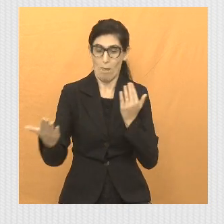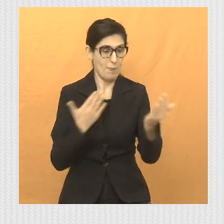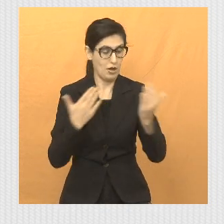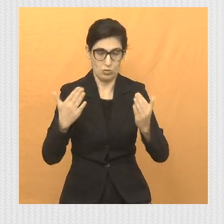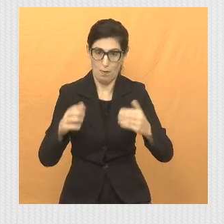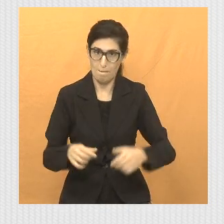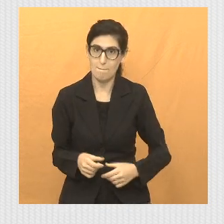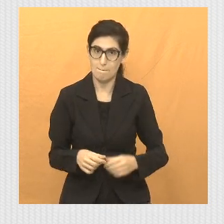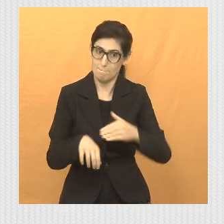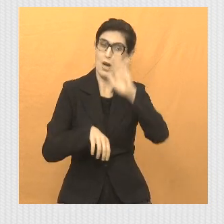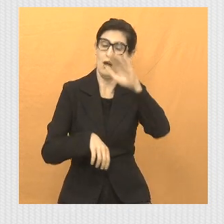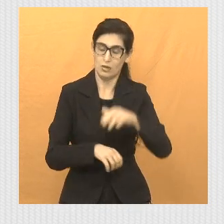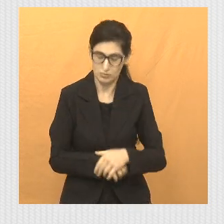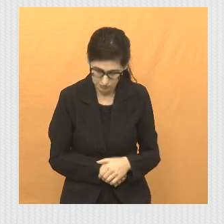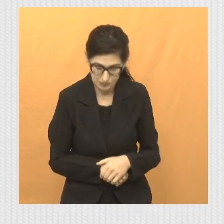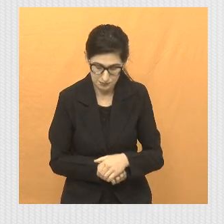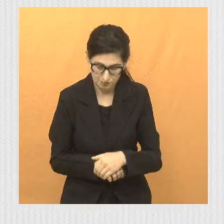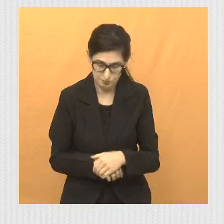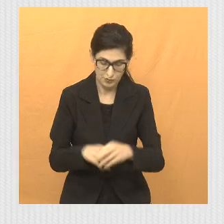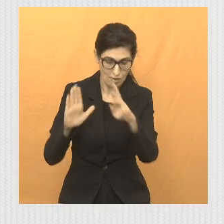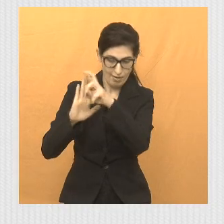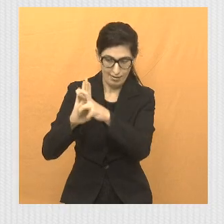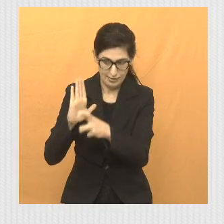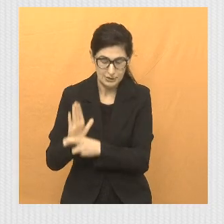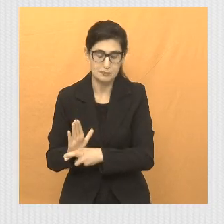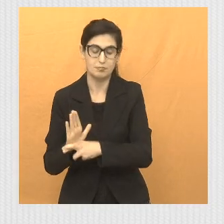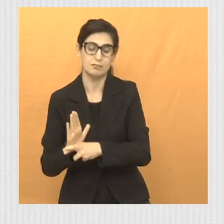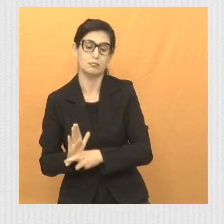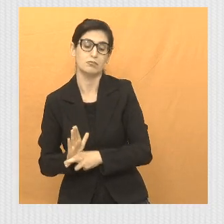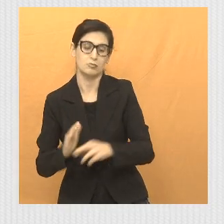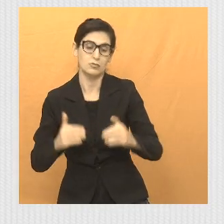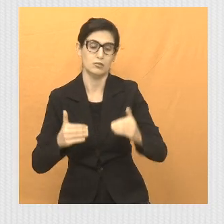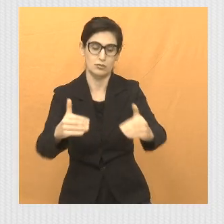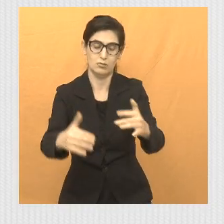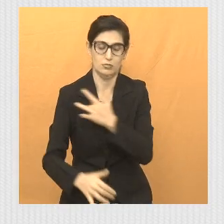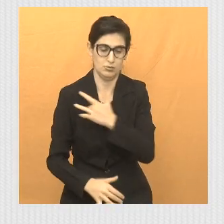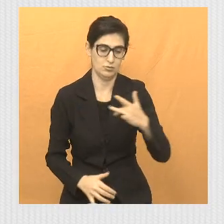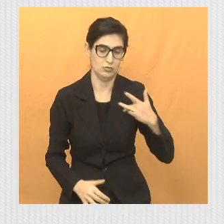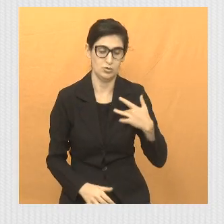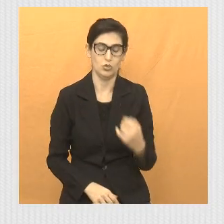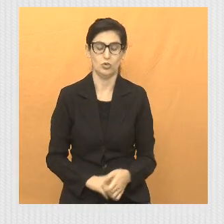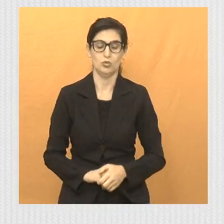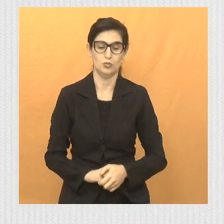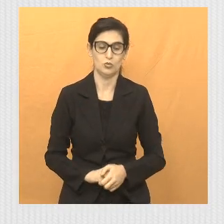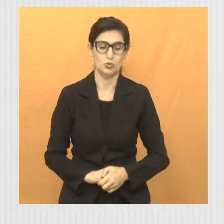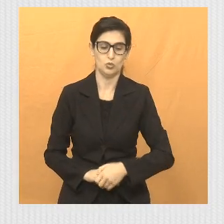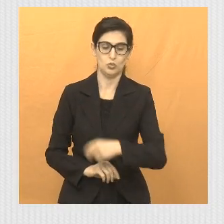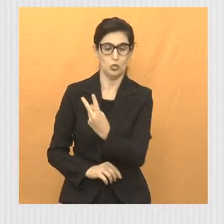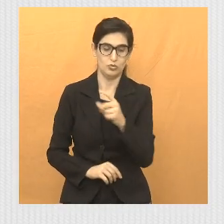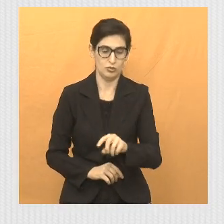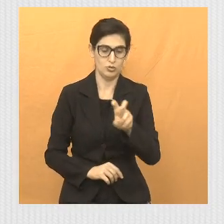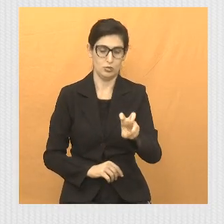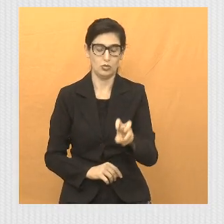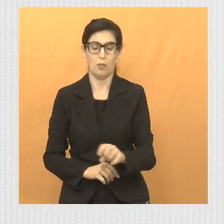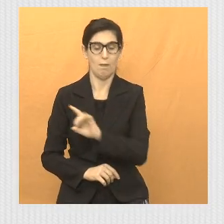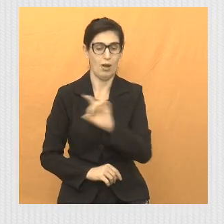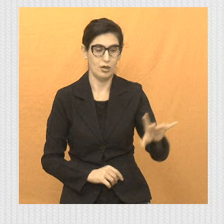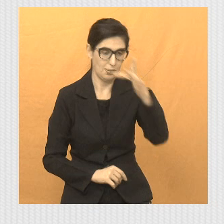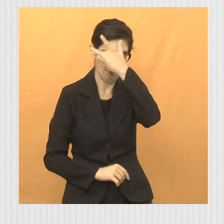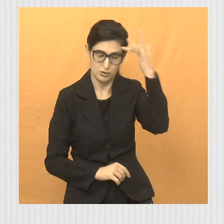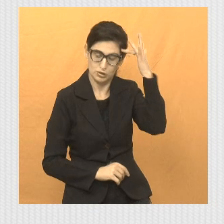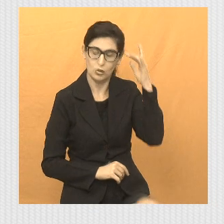pelo Ministério da Saúde, que é de 2,5 consultas por habitante, ou seja, nós